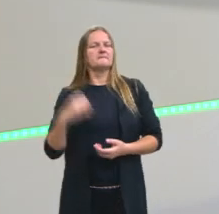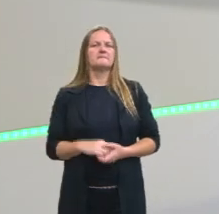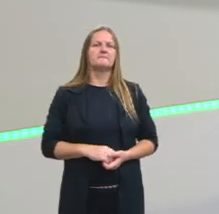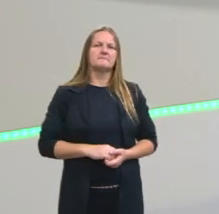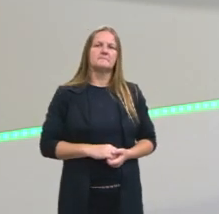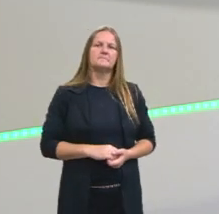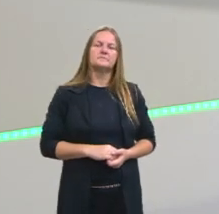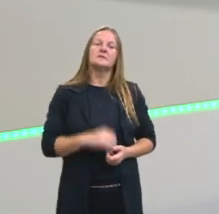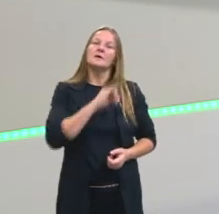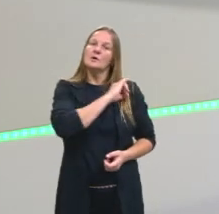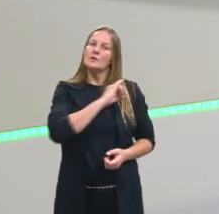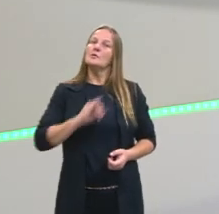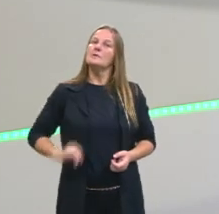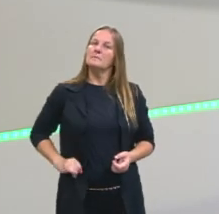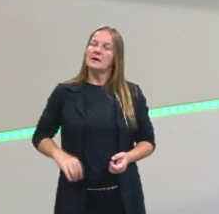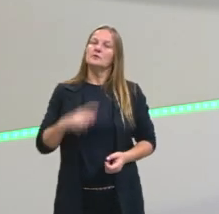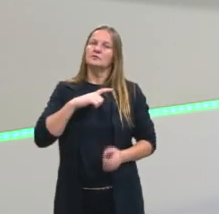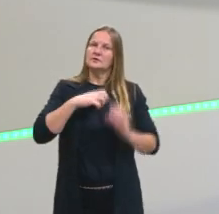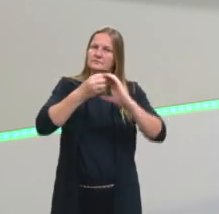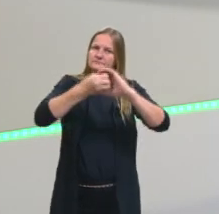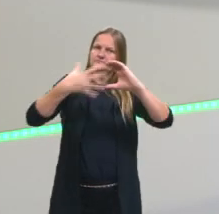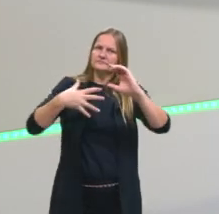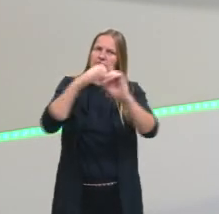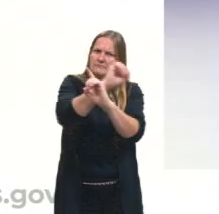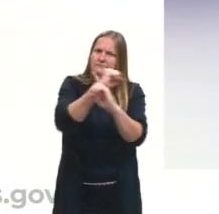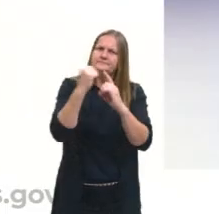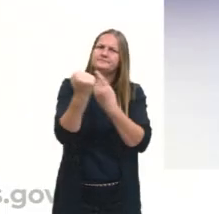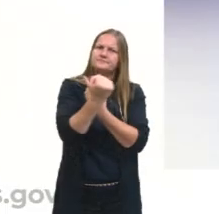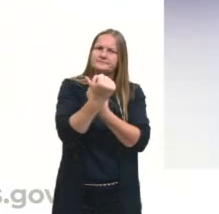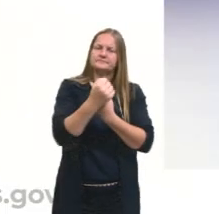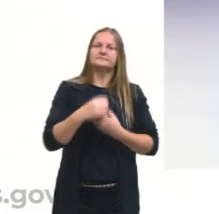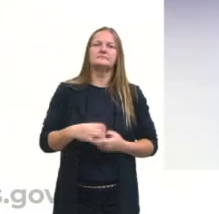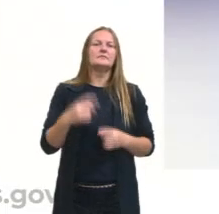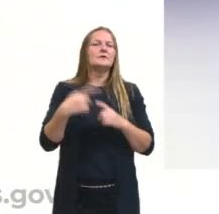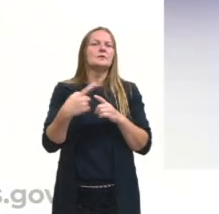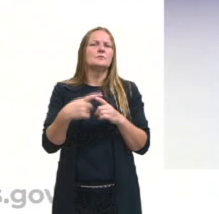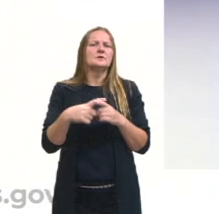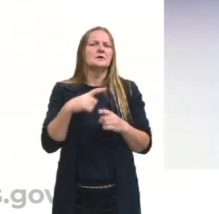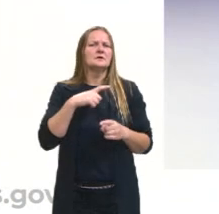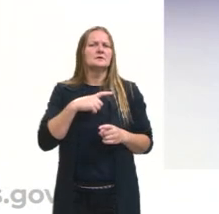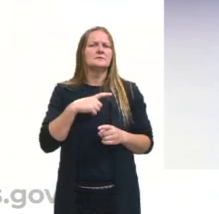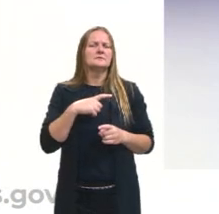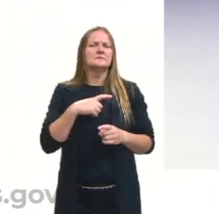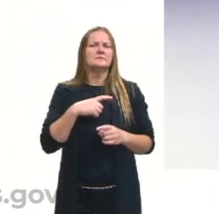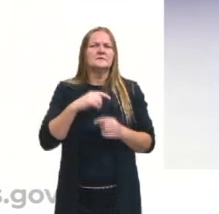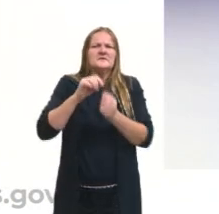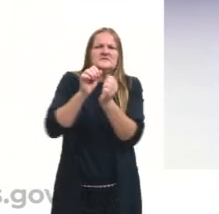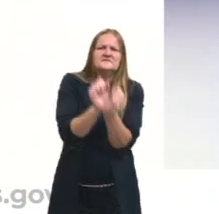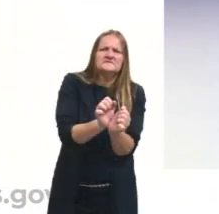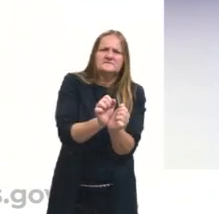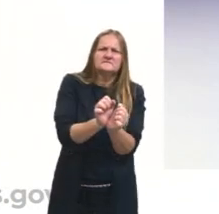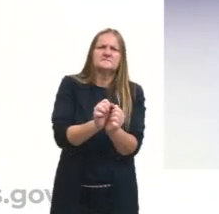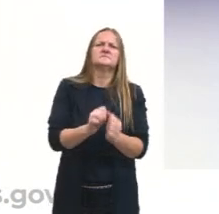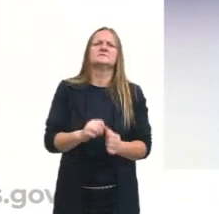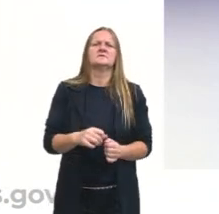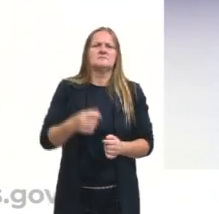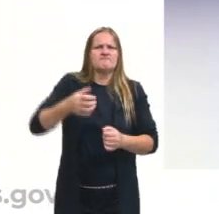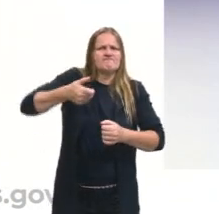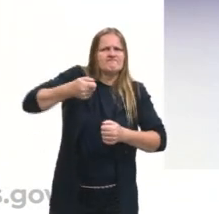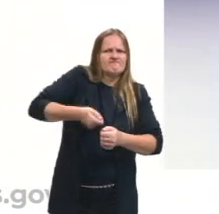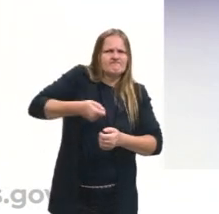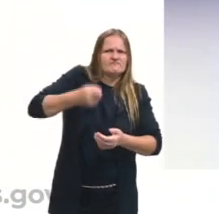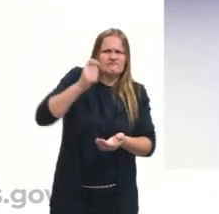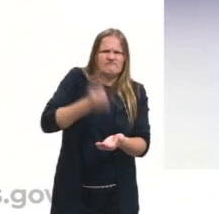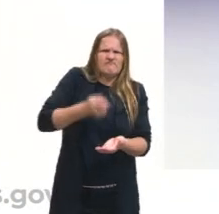o império e tem um aspecto social Então porque ele impõe também a escravização ele impõe